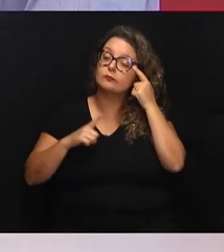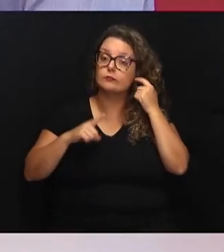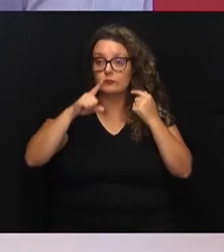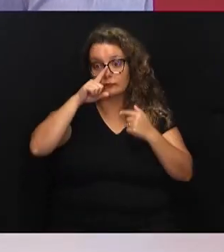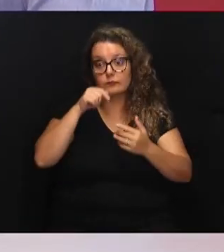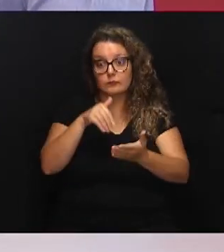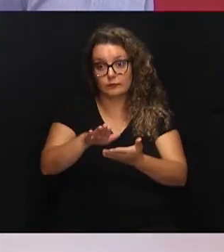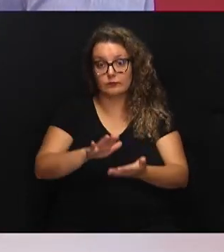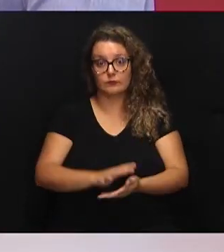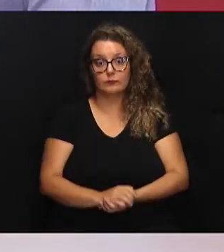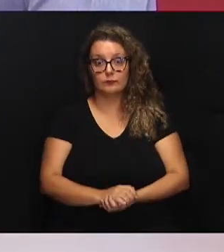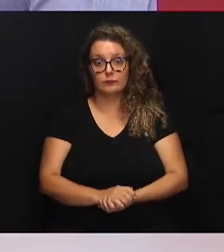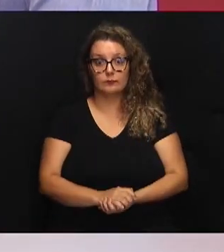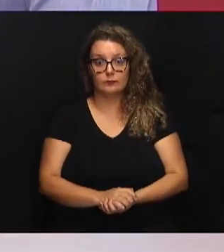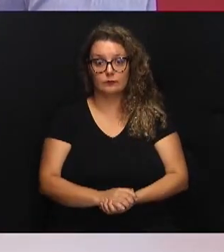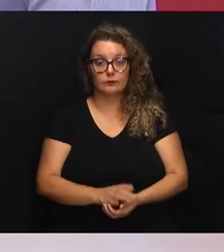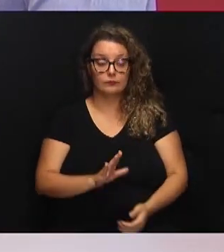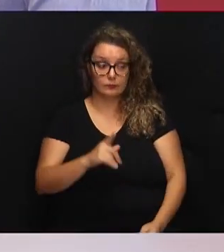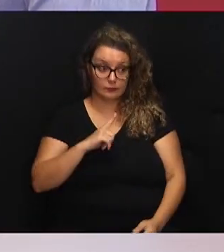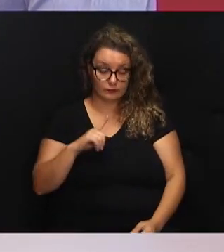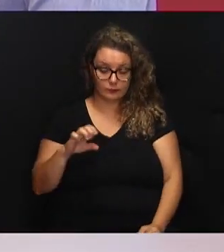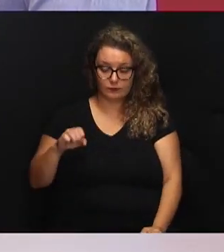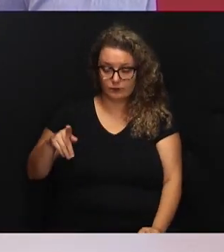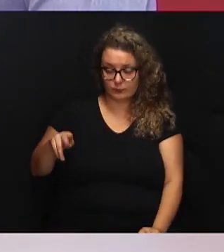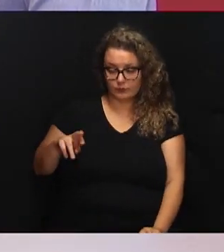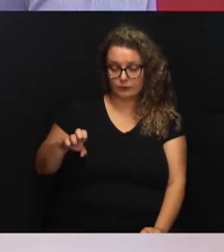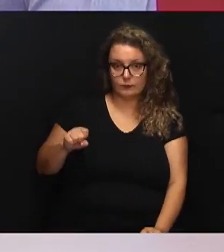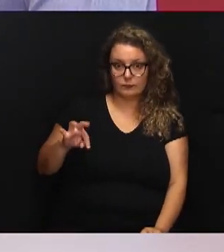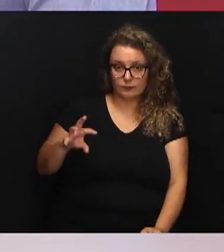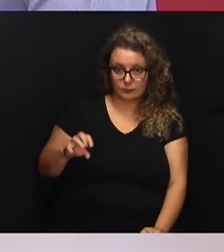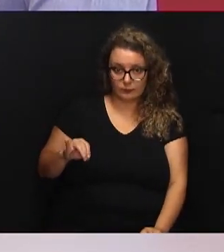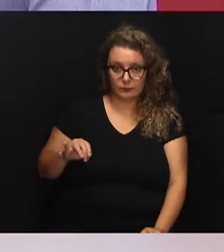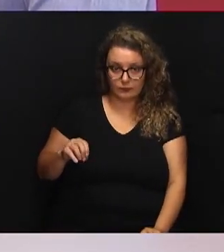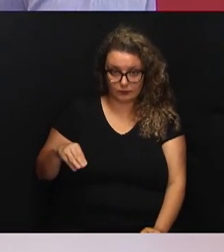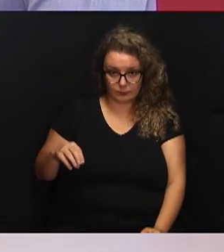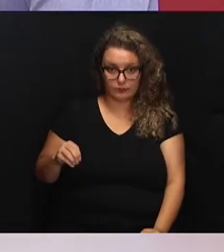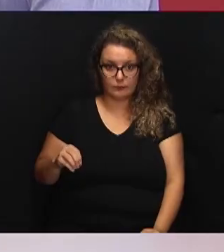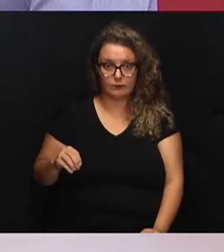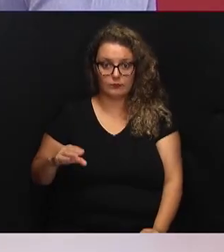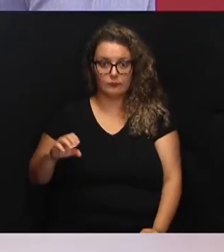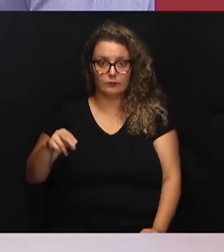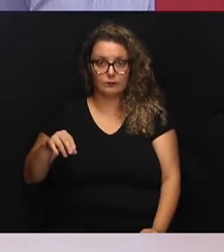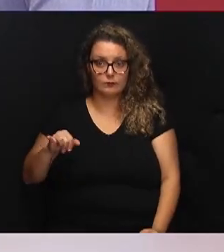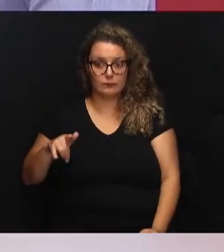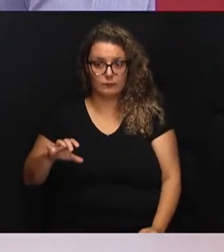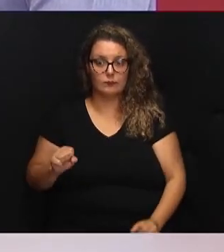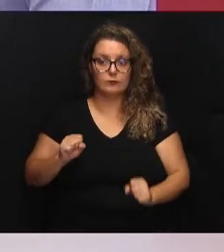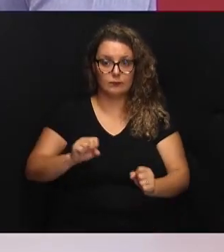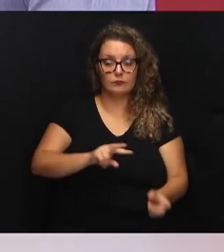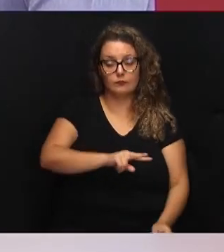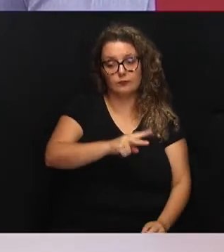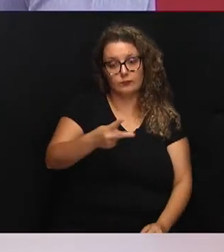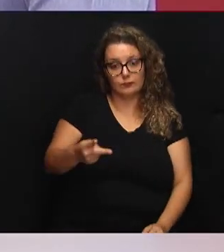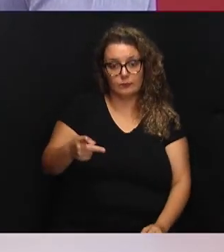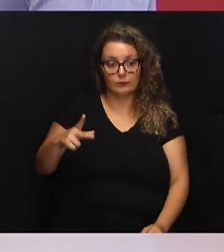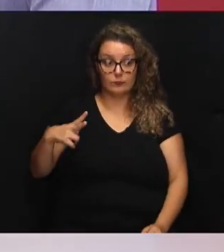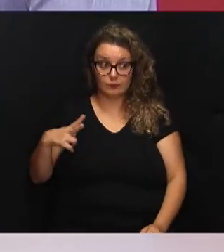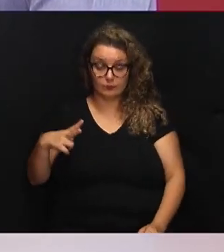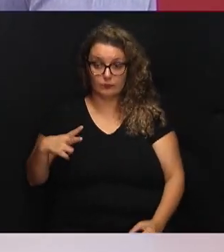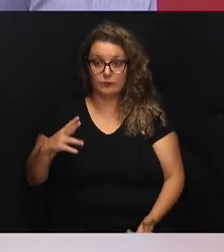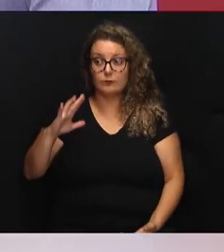demitido. Já tem um empréstimo consignado, eu posso fazer uma portabilidade para o consignado privado? Essa eu acho que é uma das